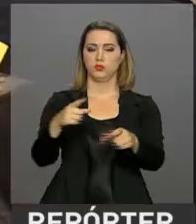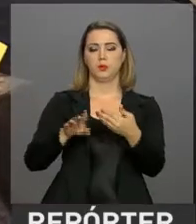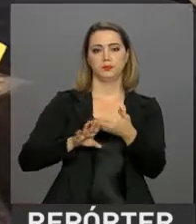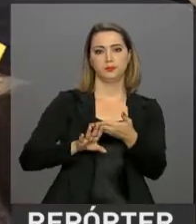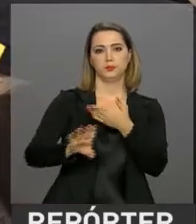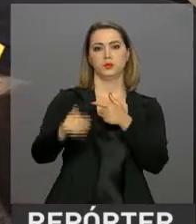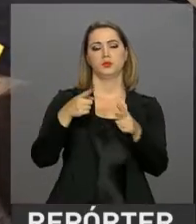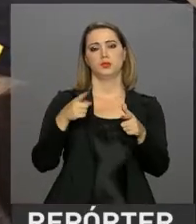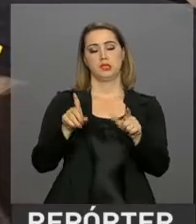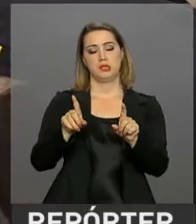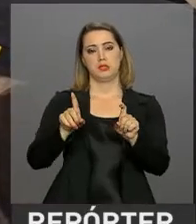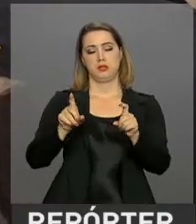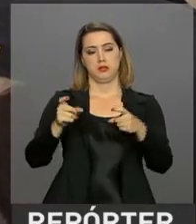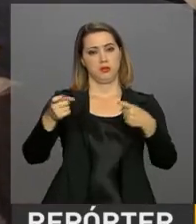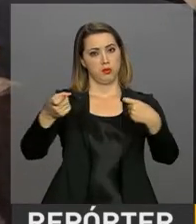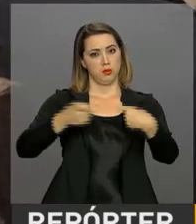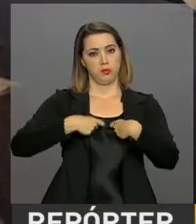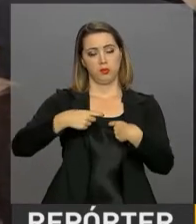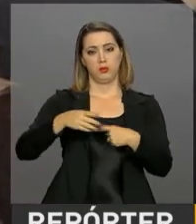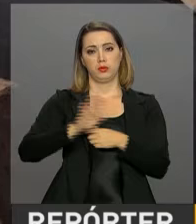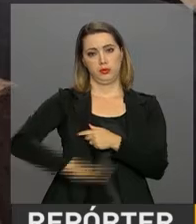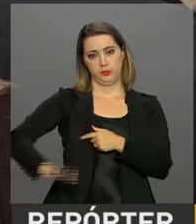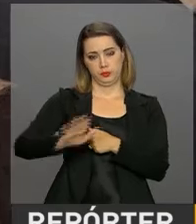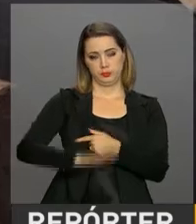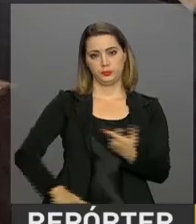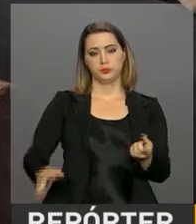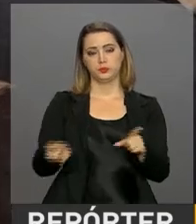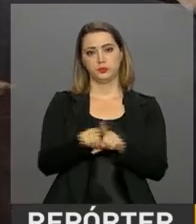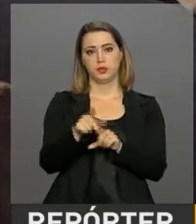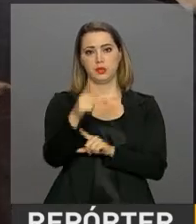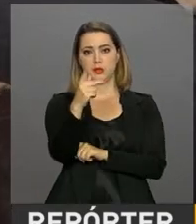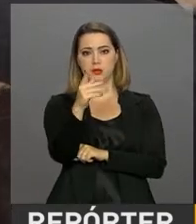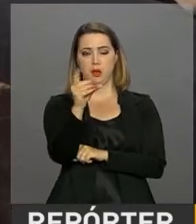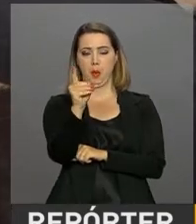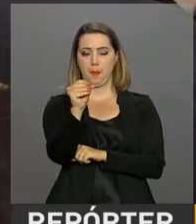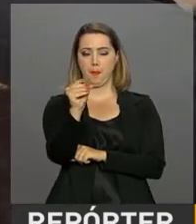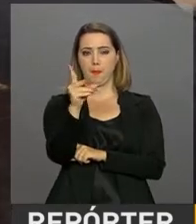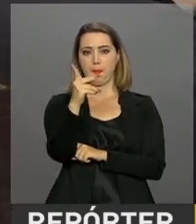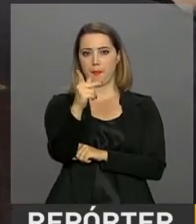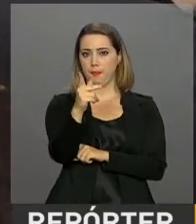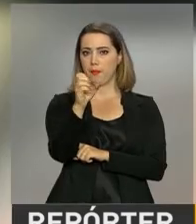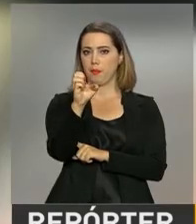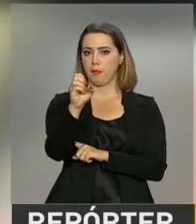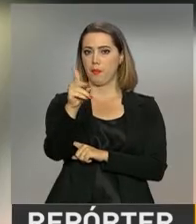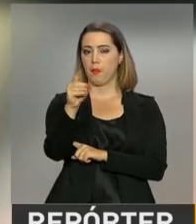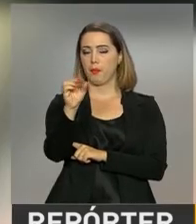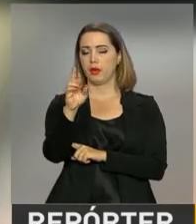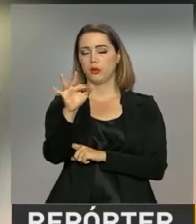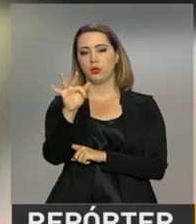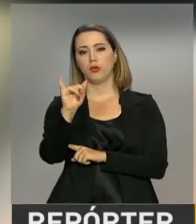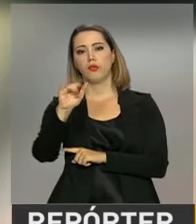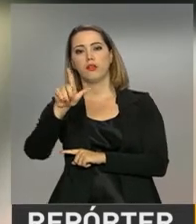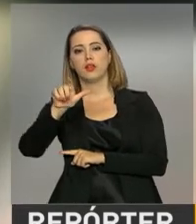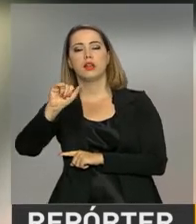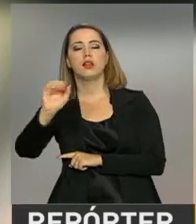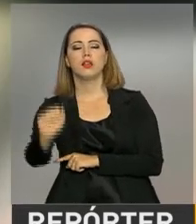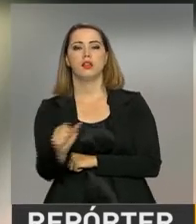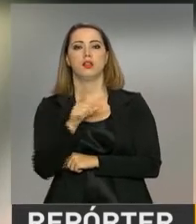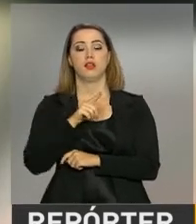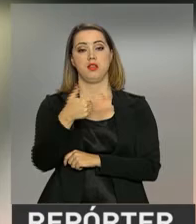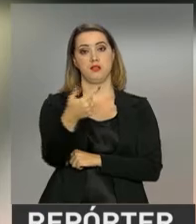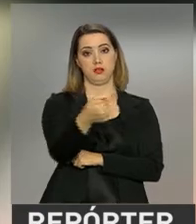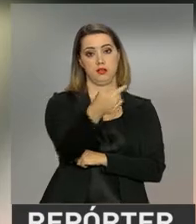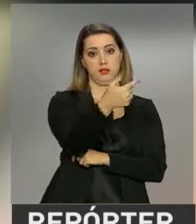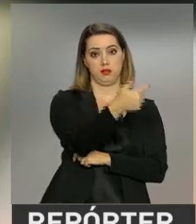de 300 policiais federais participam da segunda fase da Operação Darknet, que investiga 67 suspeitos de trocar e